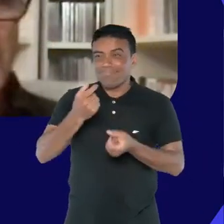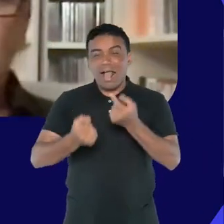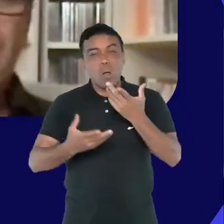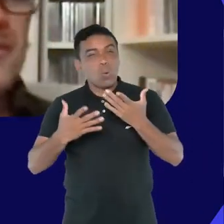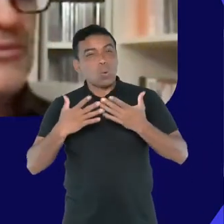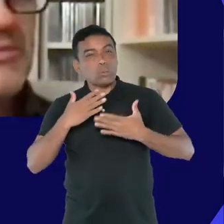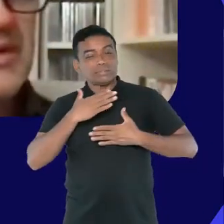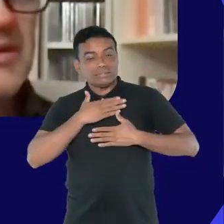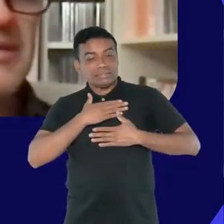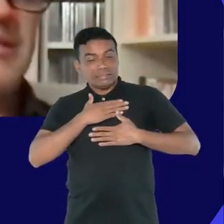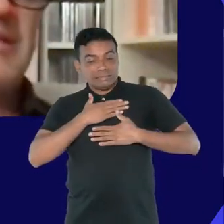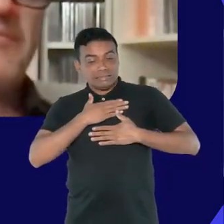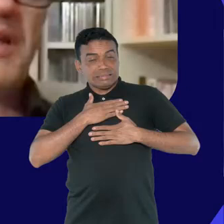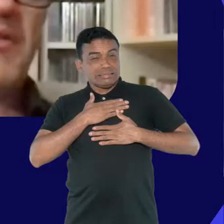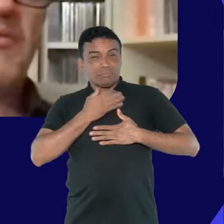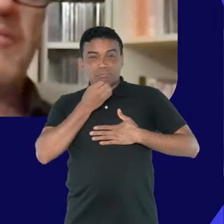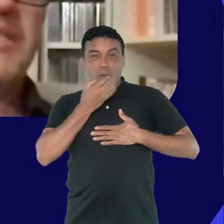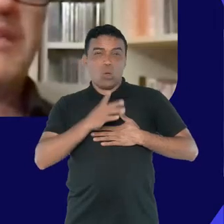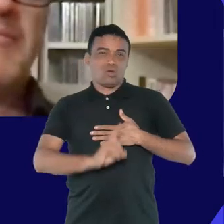desconforto,